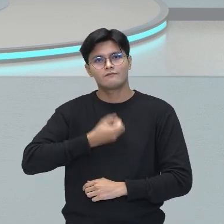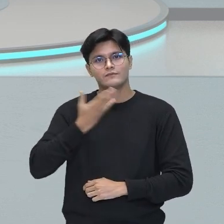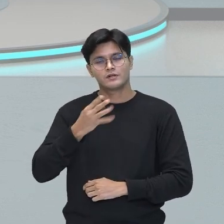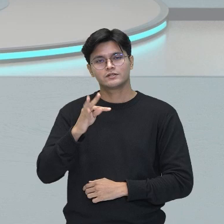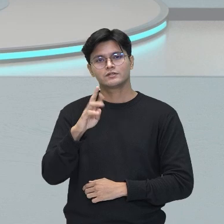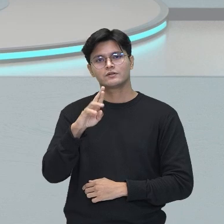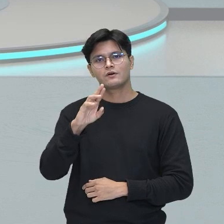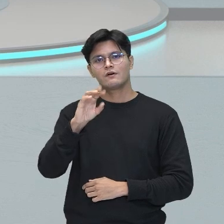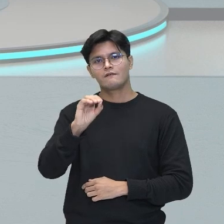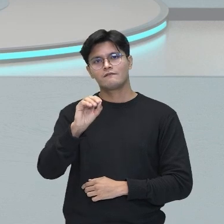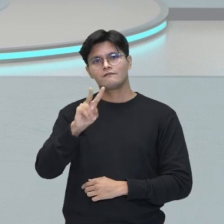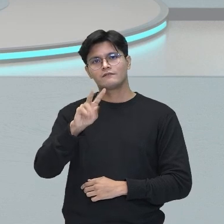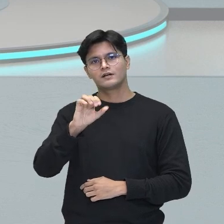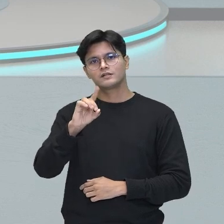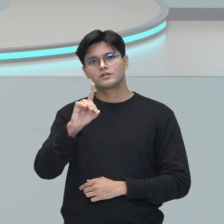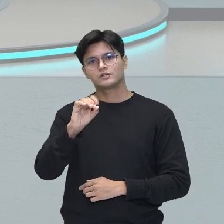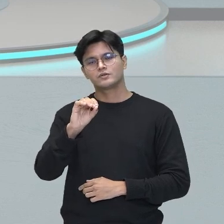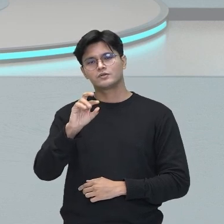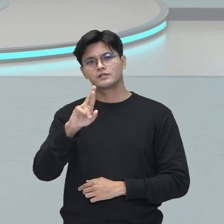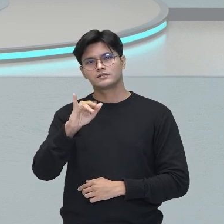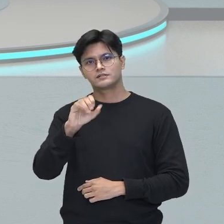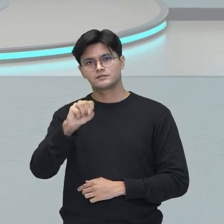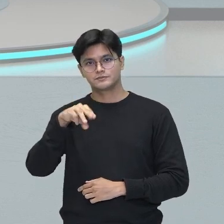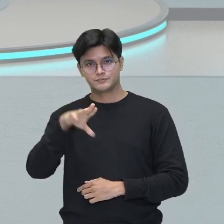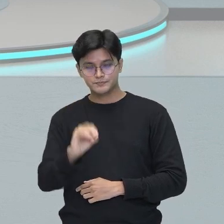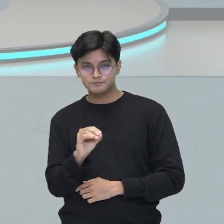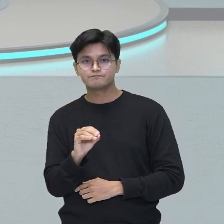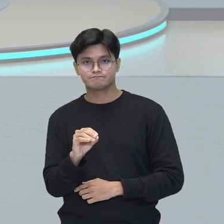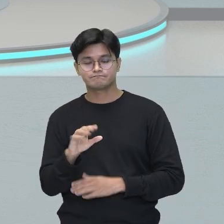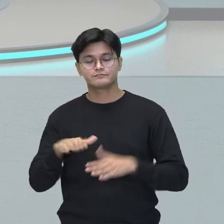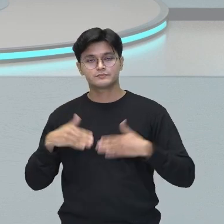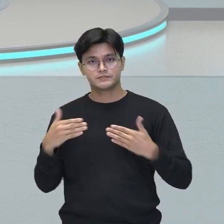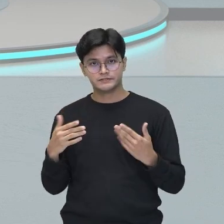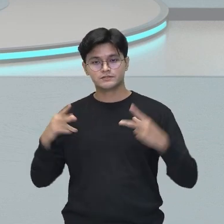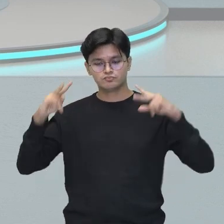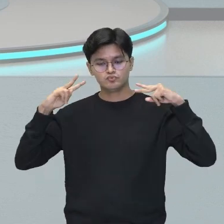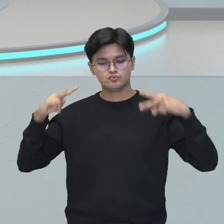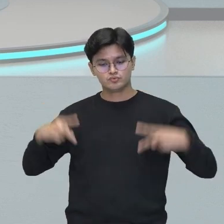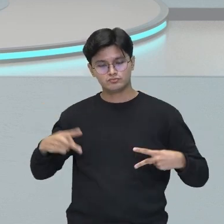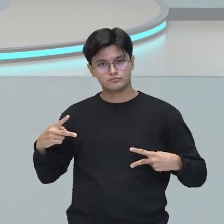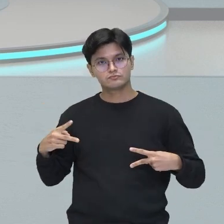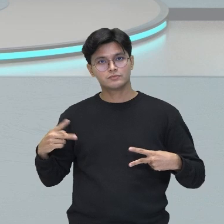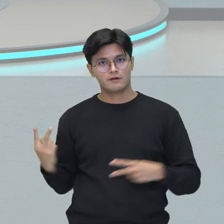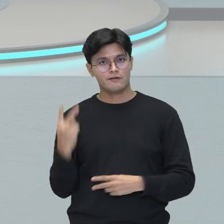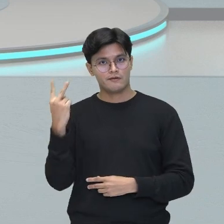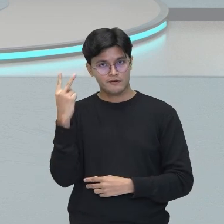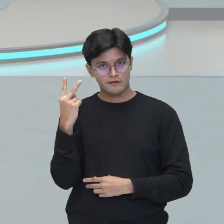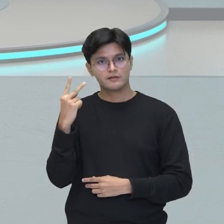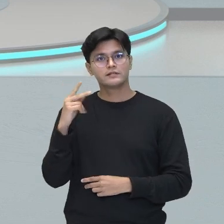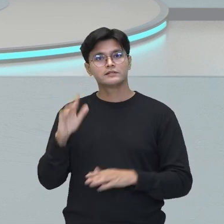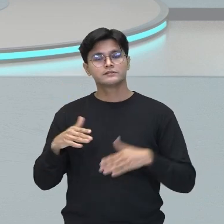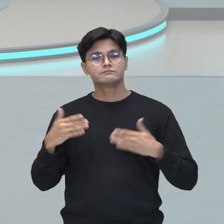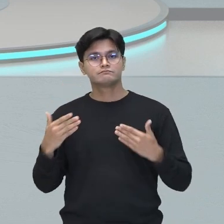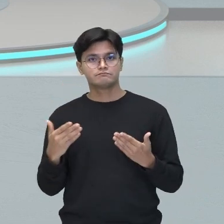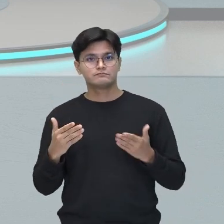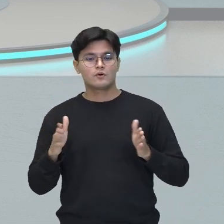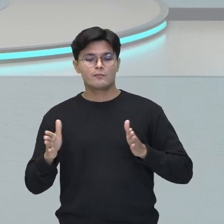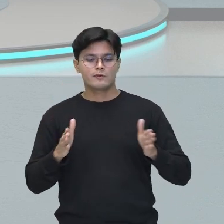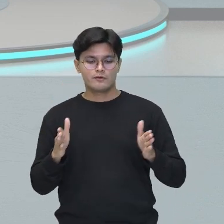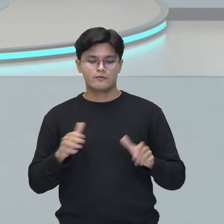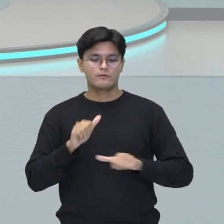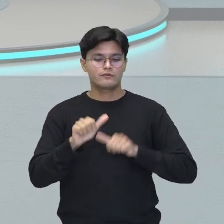uma transição ainda vai existir né a poesia palaciana dentro do